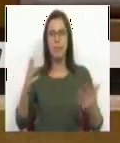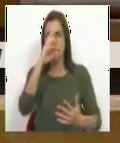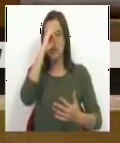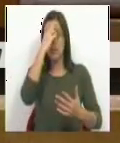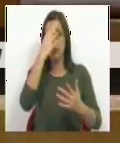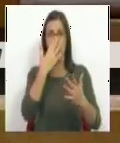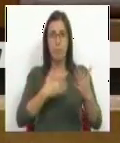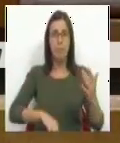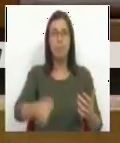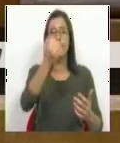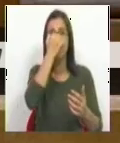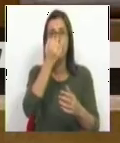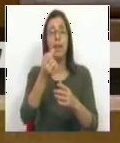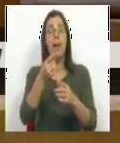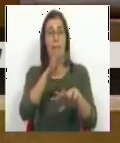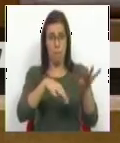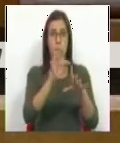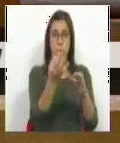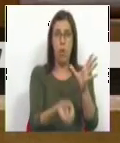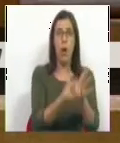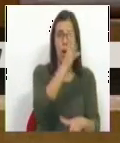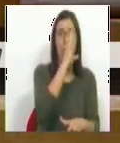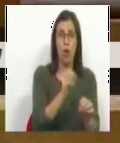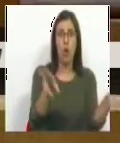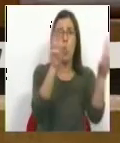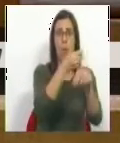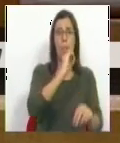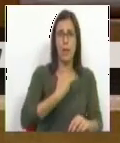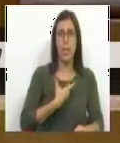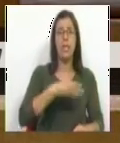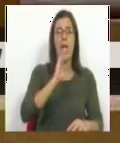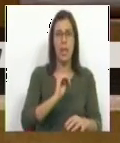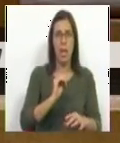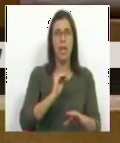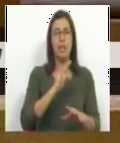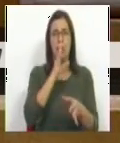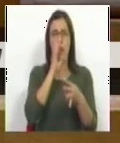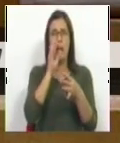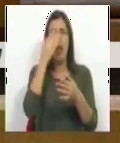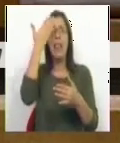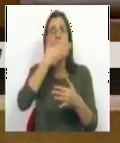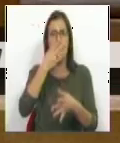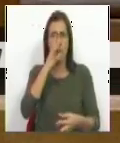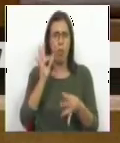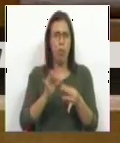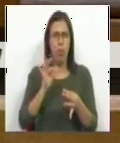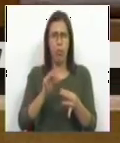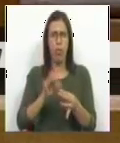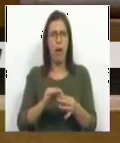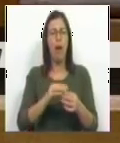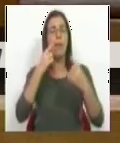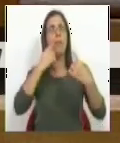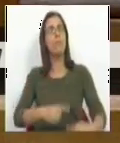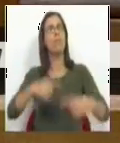esforço inglório de formar um novo governo PSD-CDS, que viria a ser o mais curto de sempre e que se apresentaria